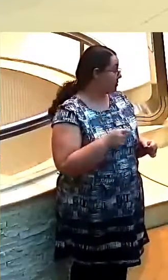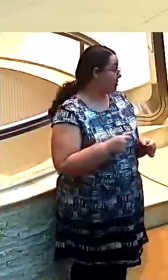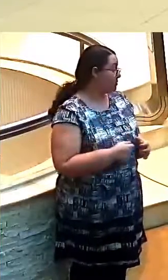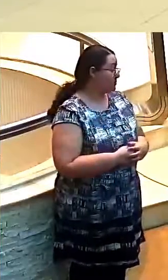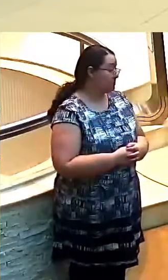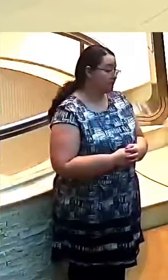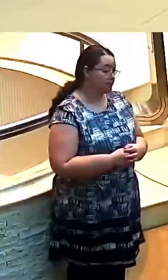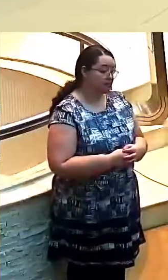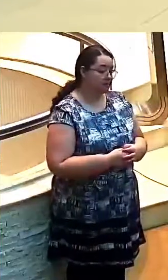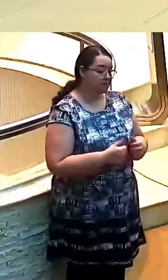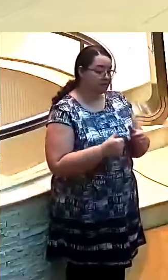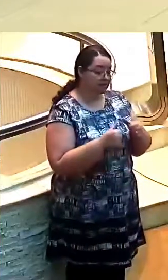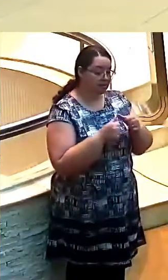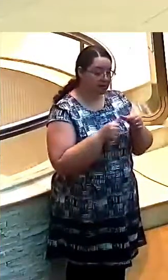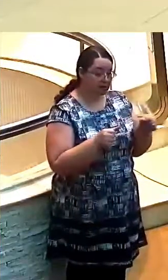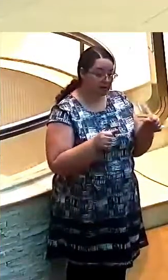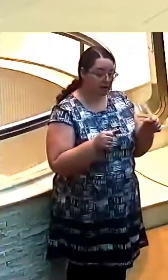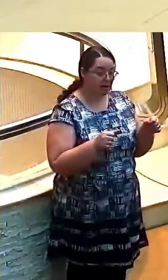para que vos torneis,